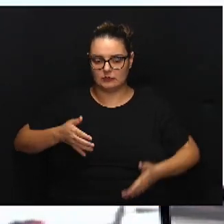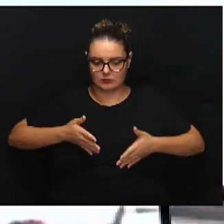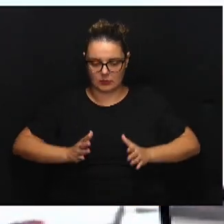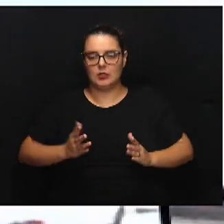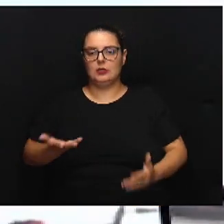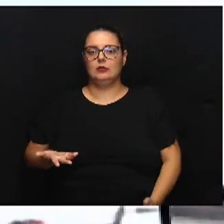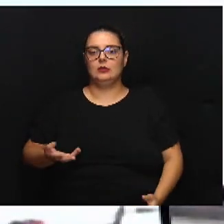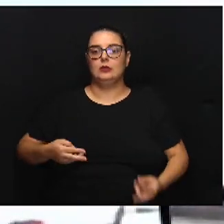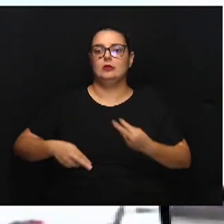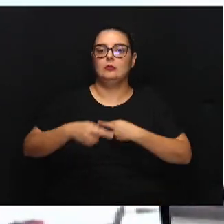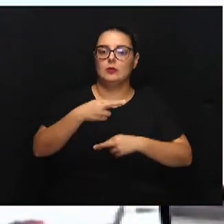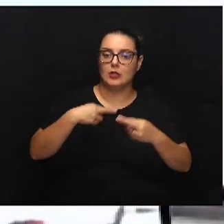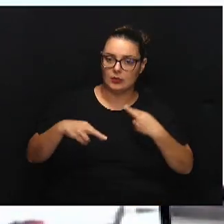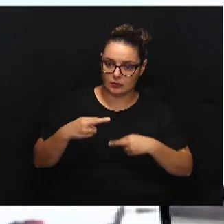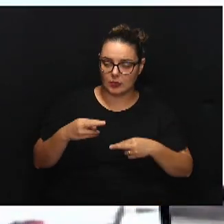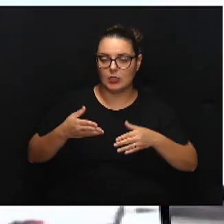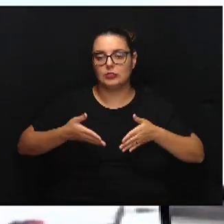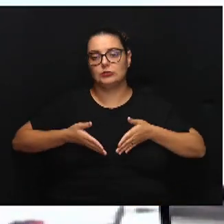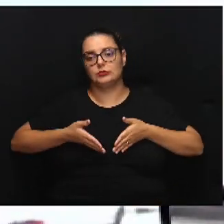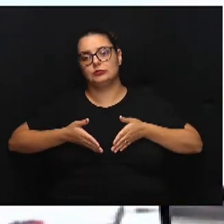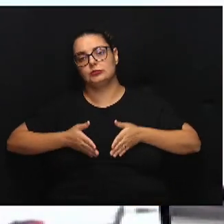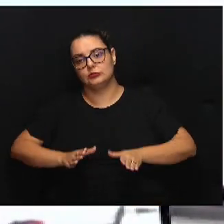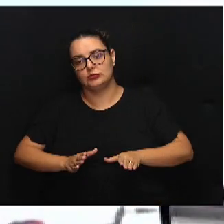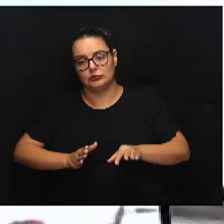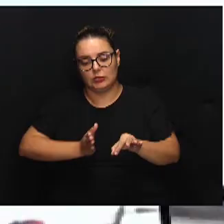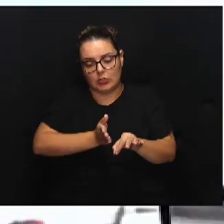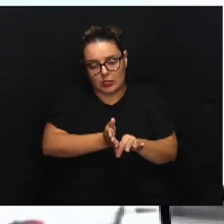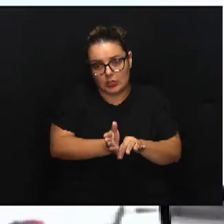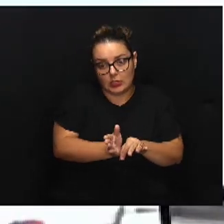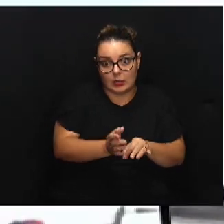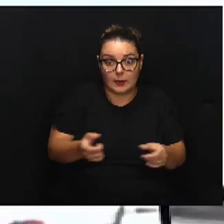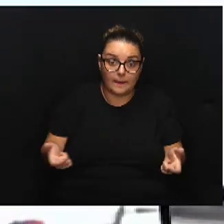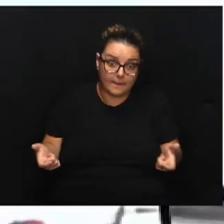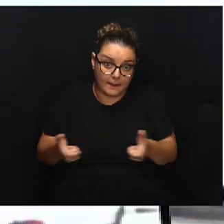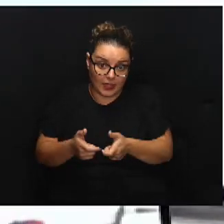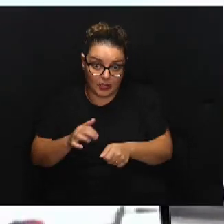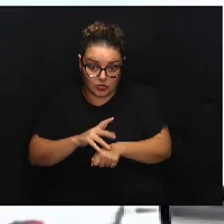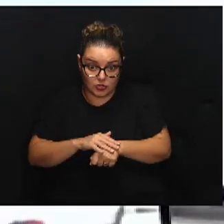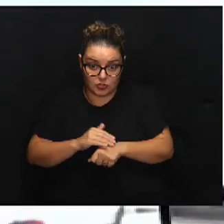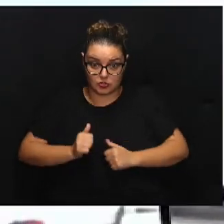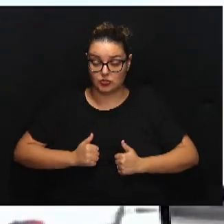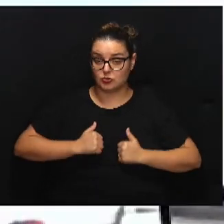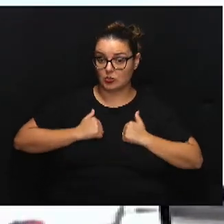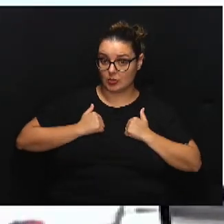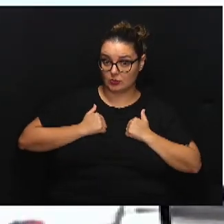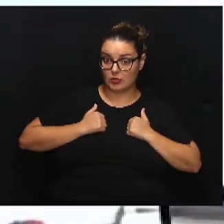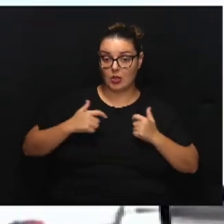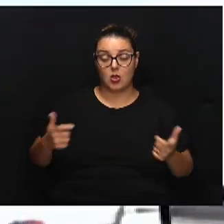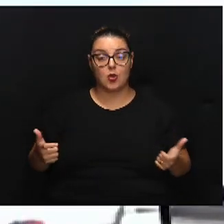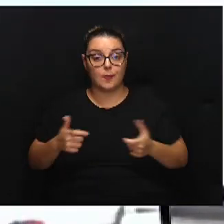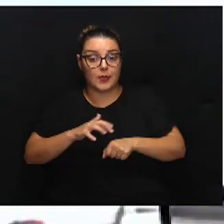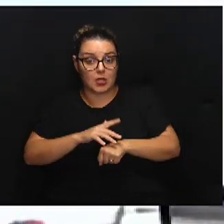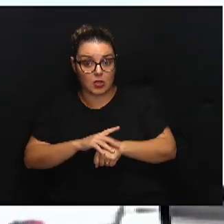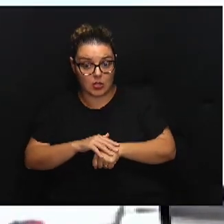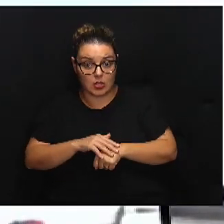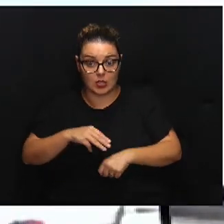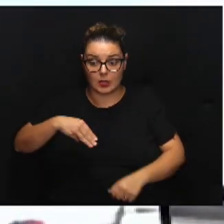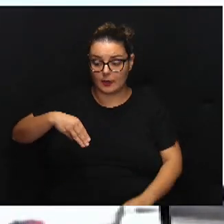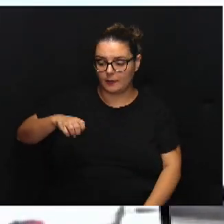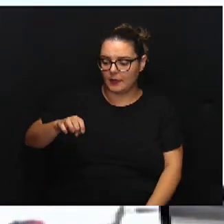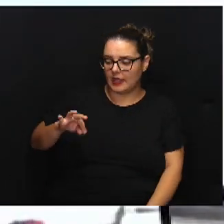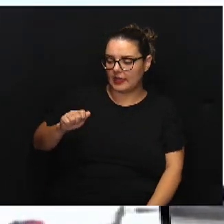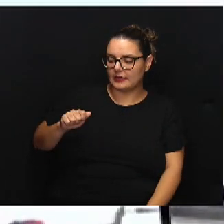uma associação entre nascer de parto vaginal e menos doenças imunológicas e menos doenças metabólicas,